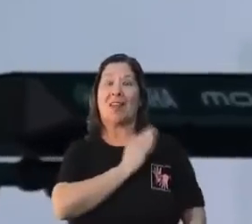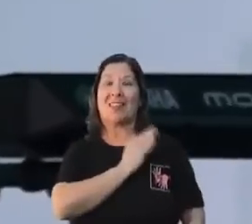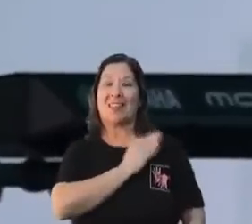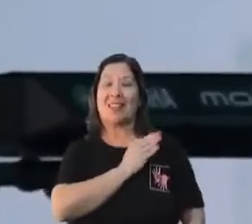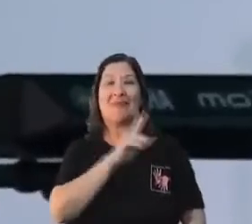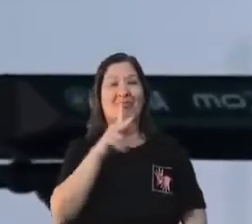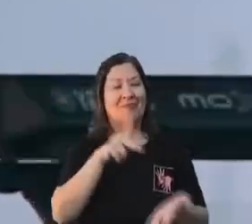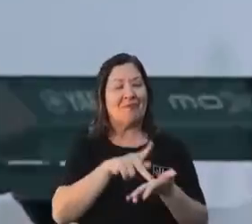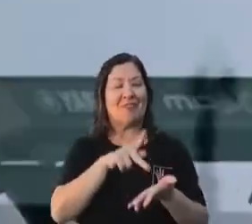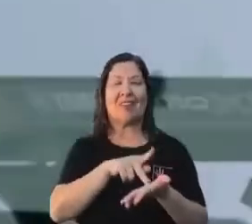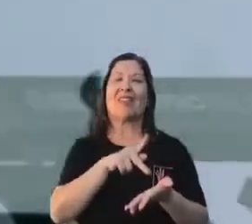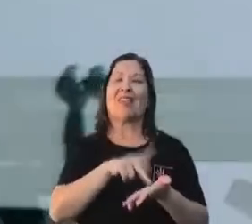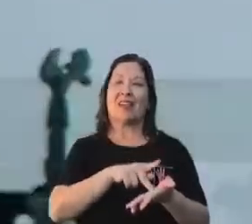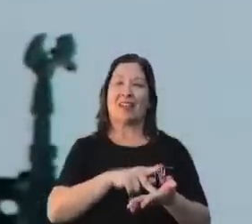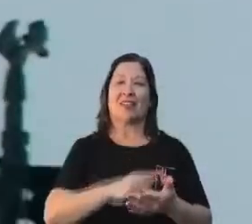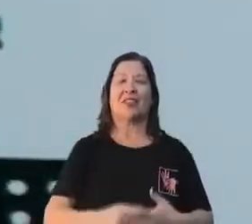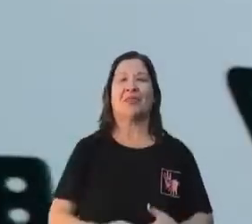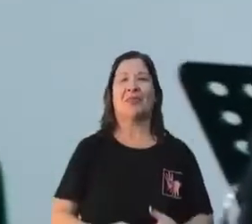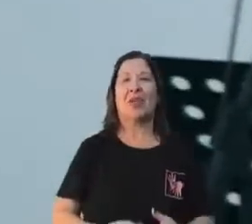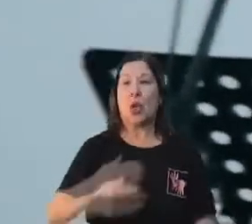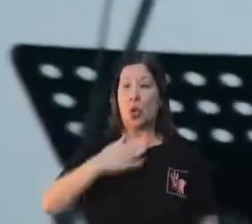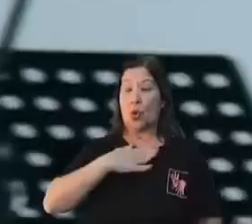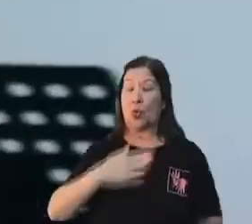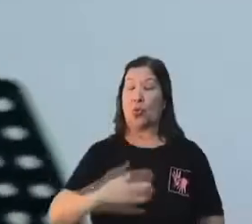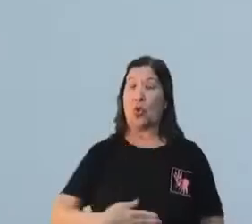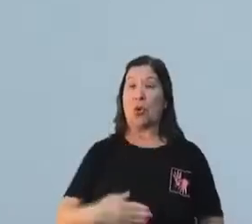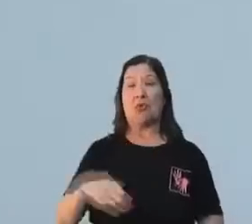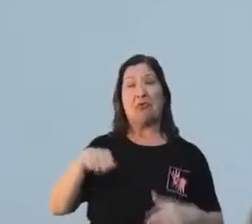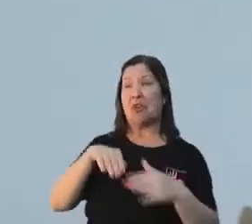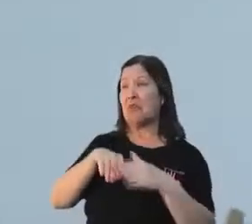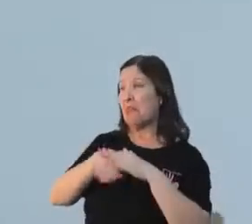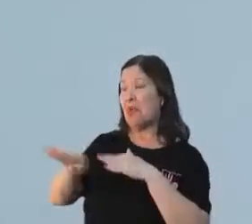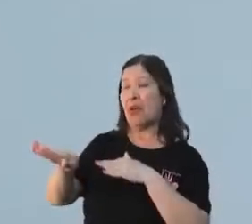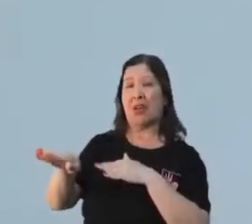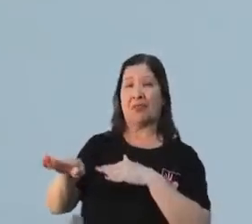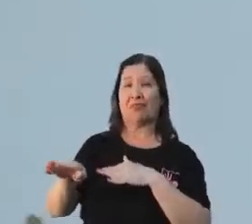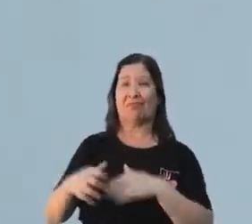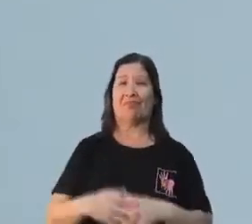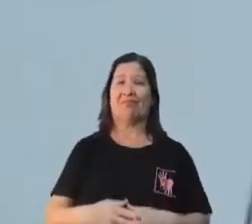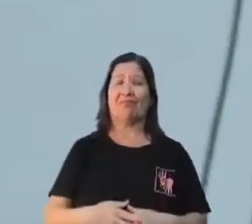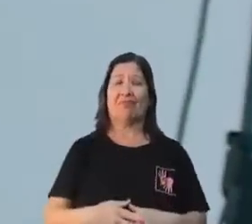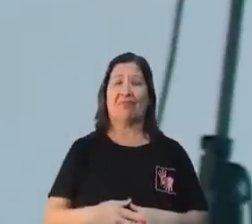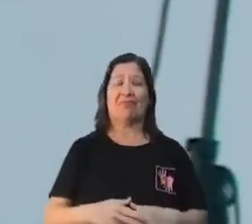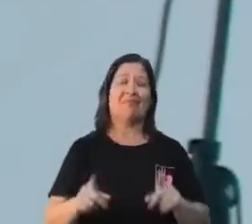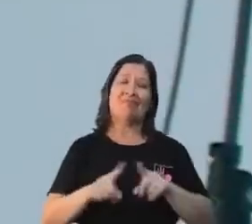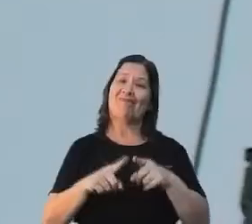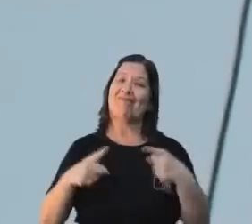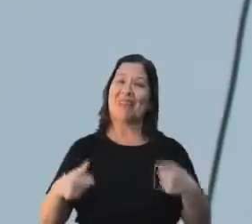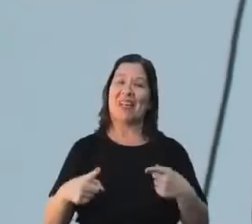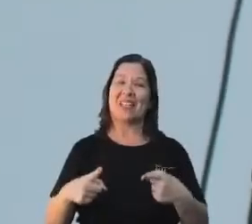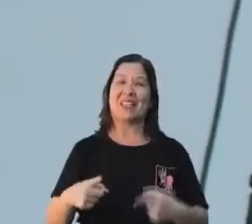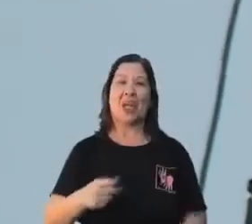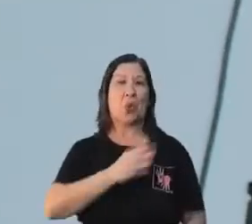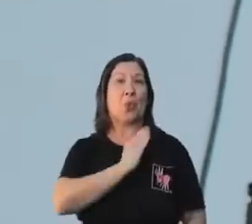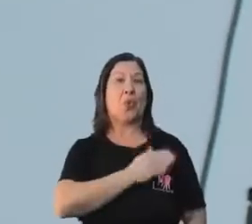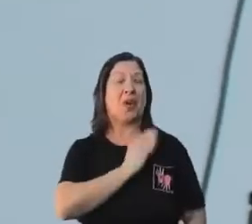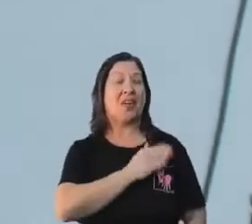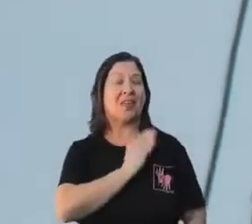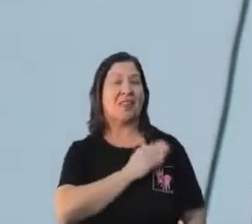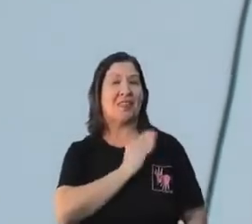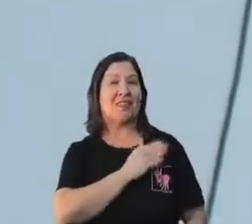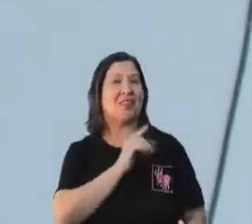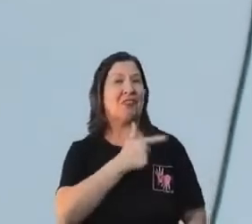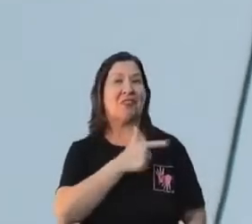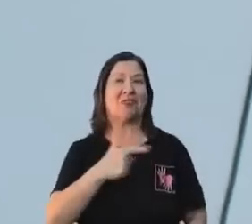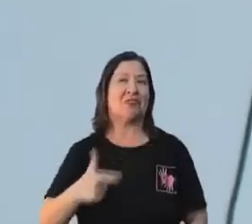Levaram o corpo dele para Londres, sepultaram-no na abadia de Westminster, onde estão sepultados os reis e os nobres da